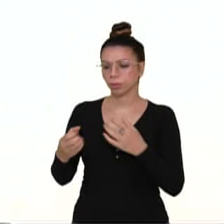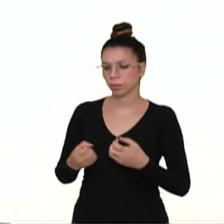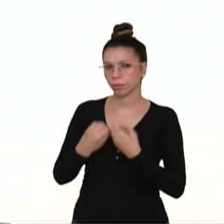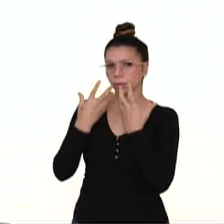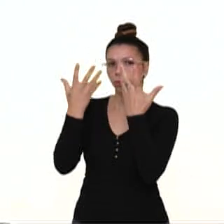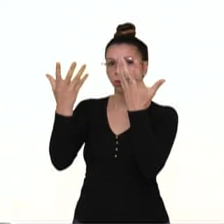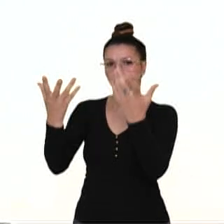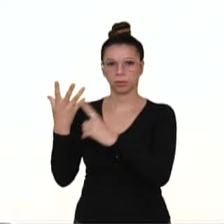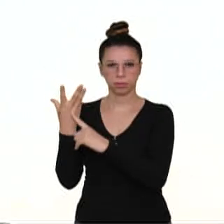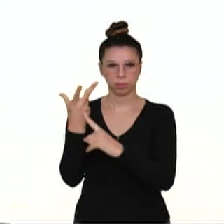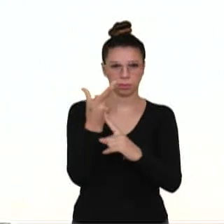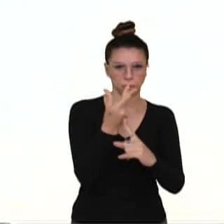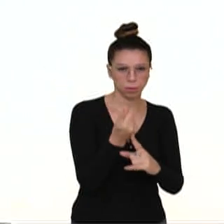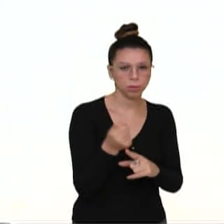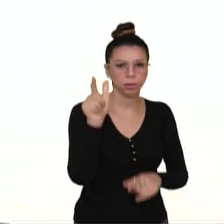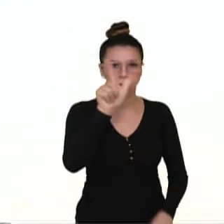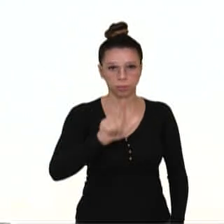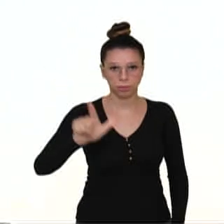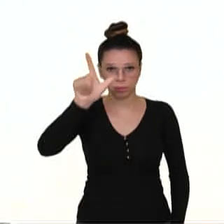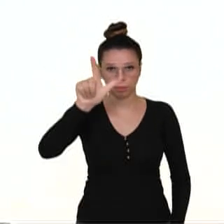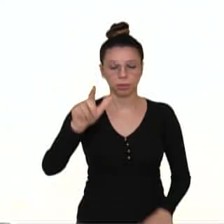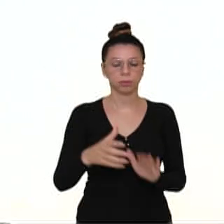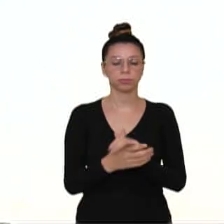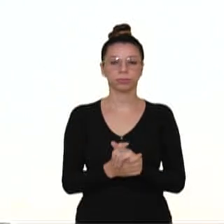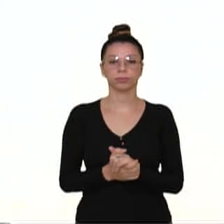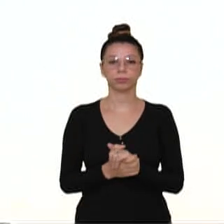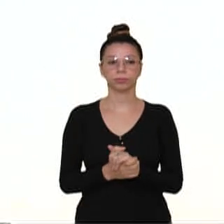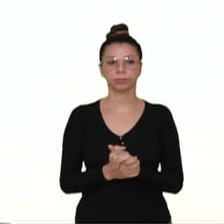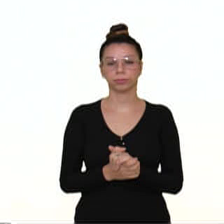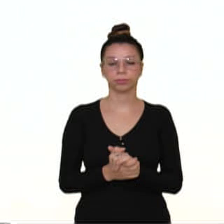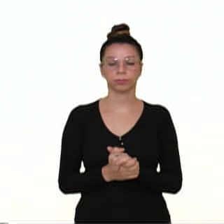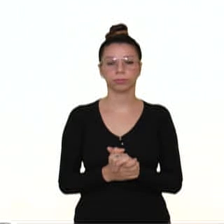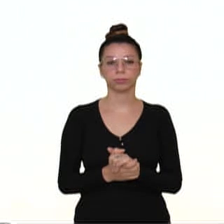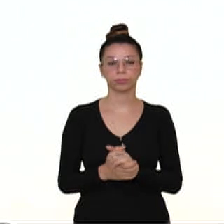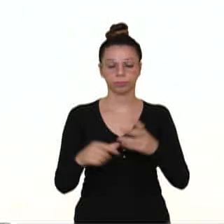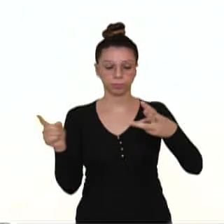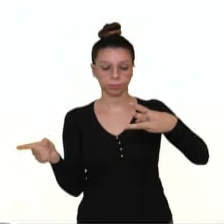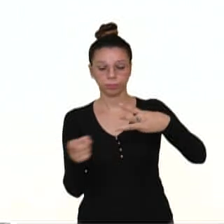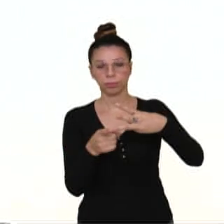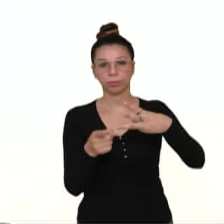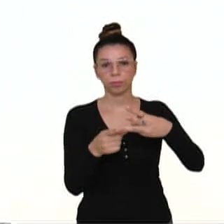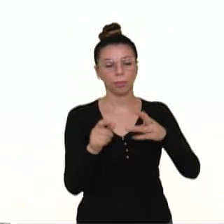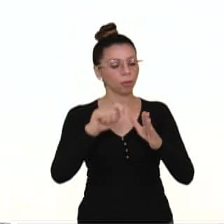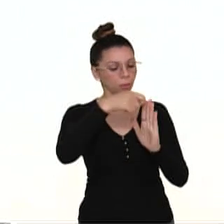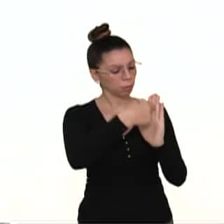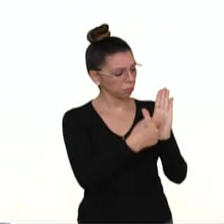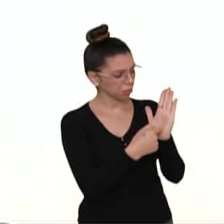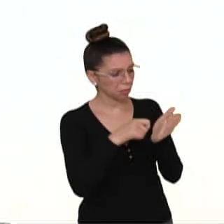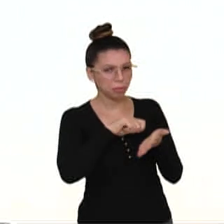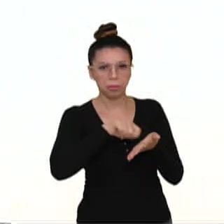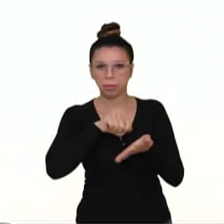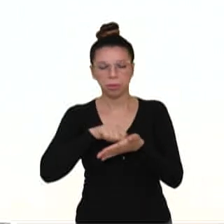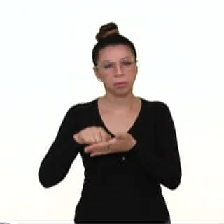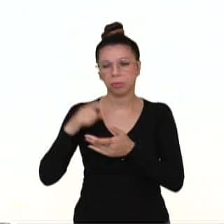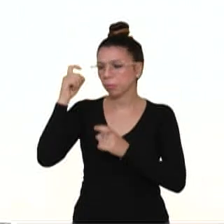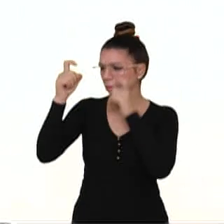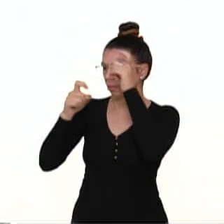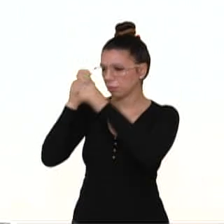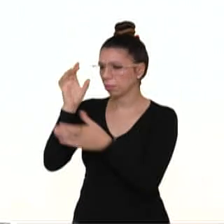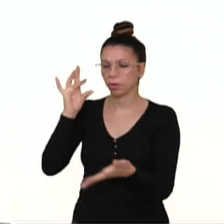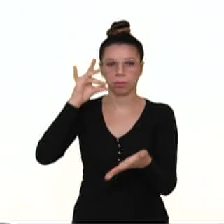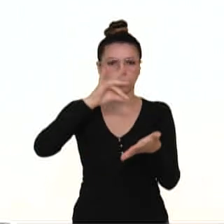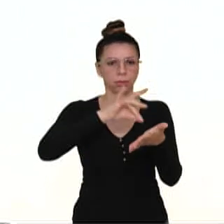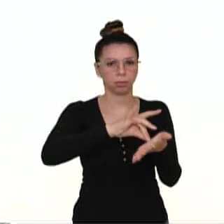artístico-literária, verdadeiro ou falso? Próxima, o escritor não precisa se preocupar com a verdade em